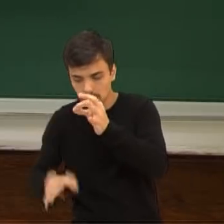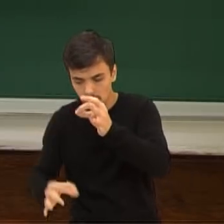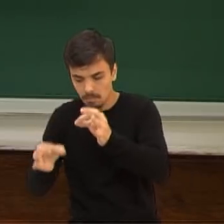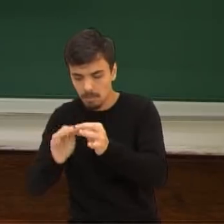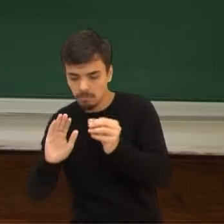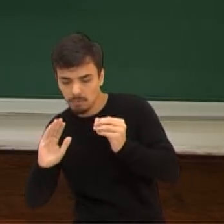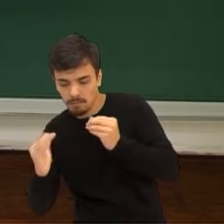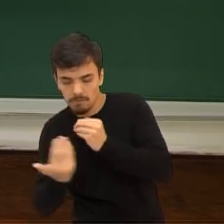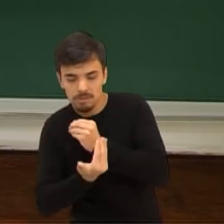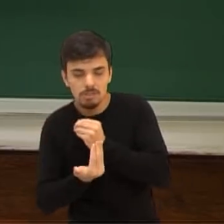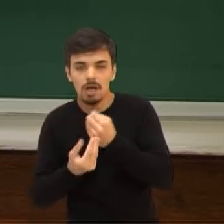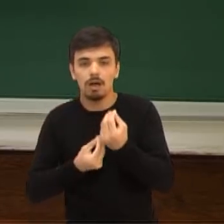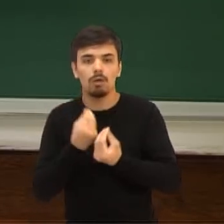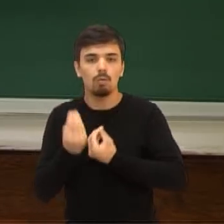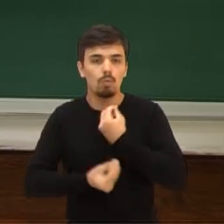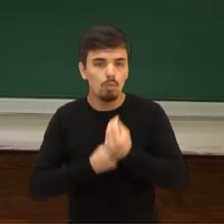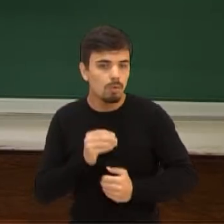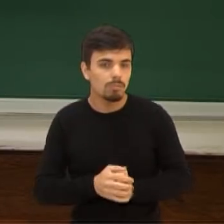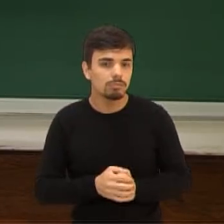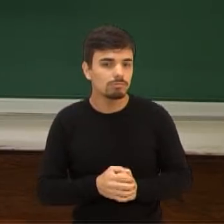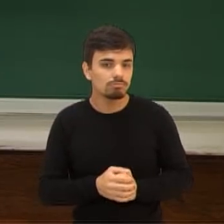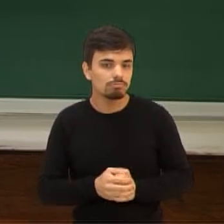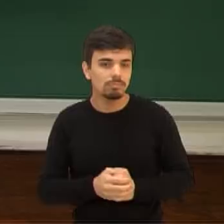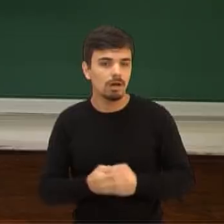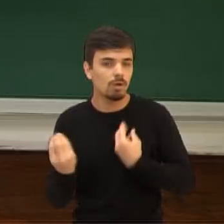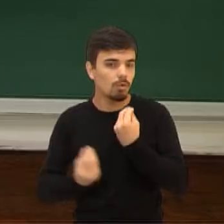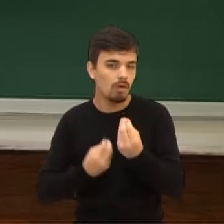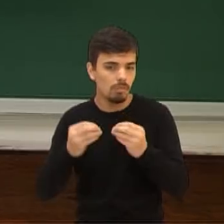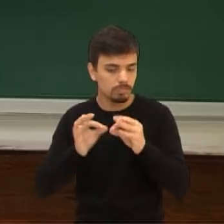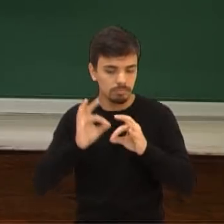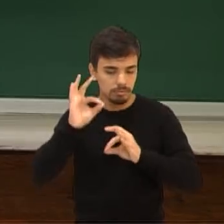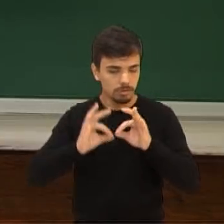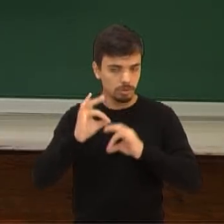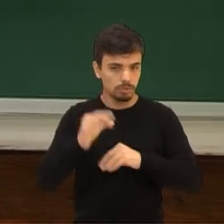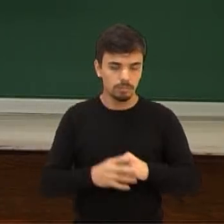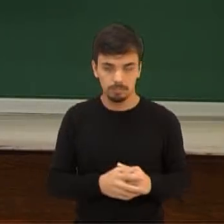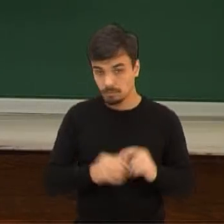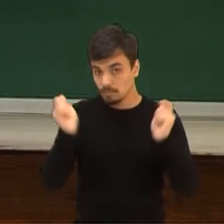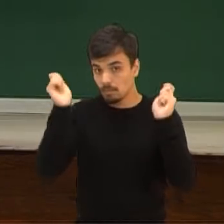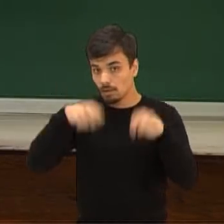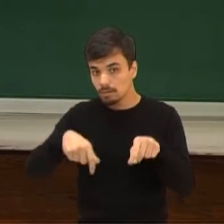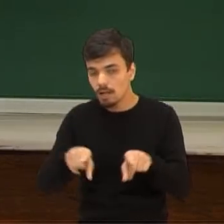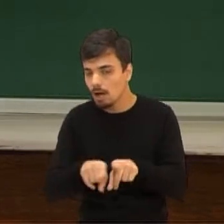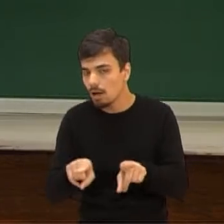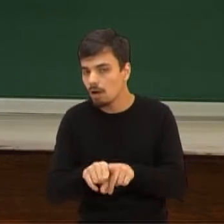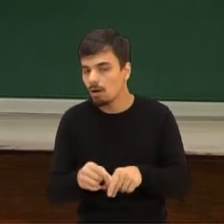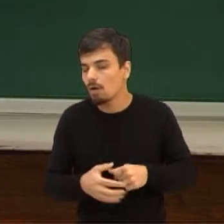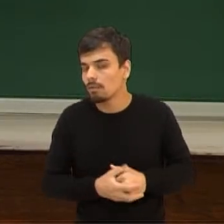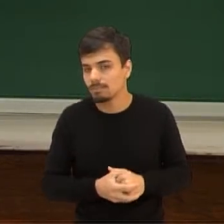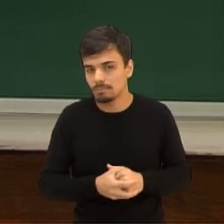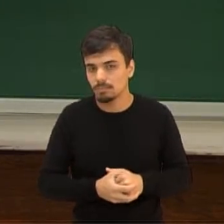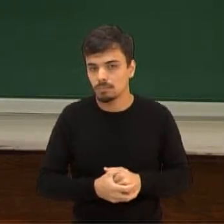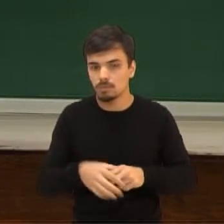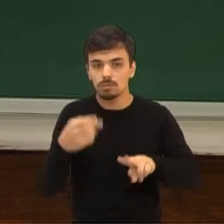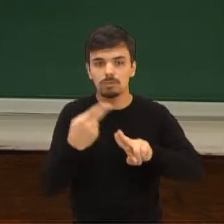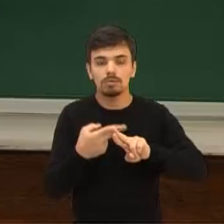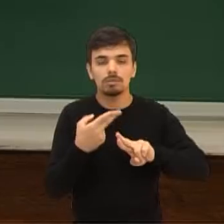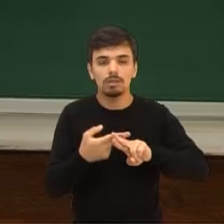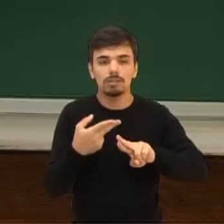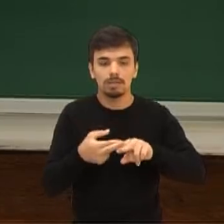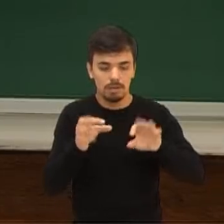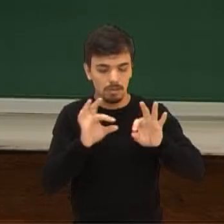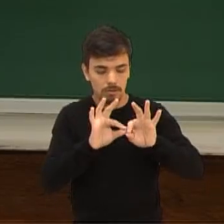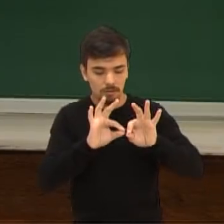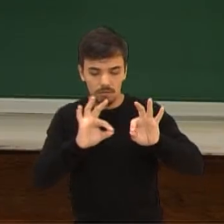o meu cilindro, eu preciso medir como isso, prof? Nós podemos, então, utilizar um barbante. Você